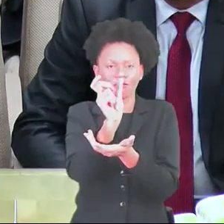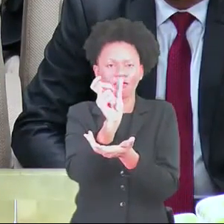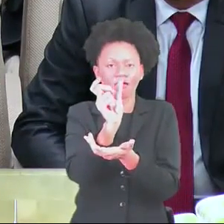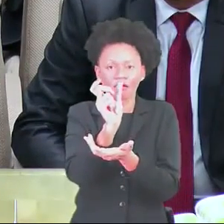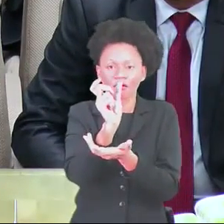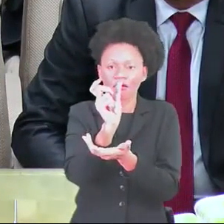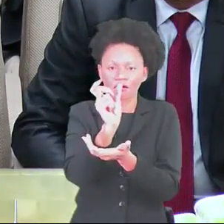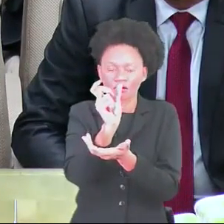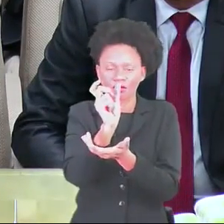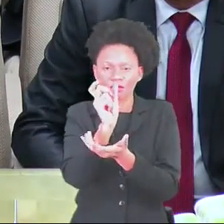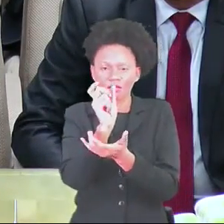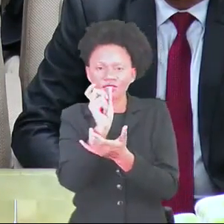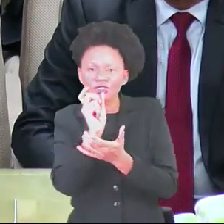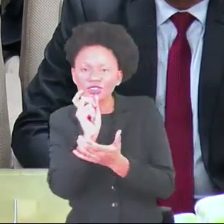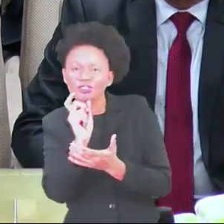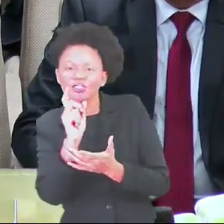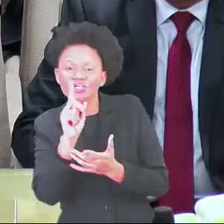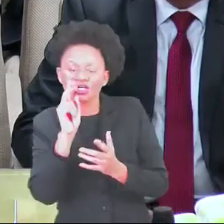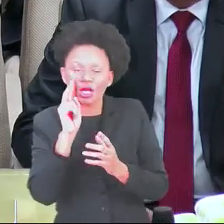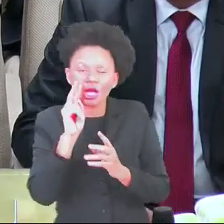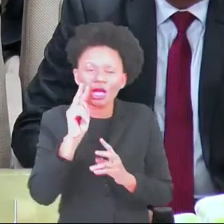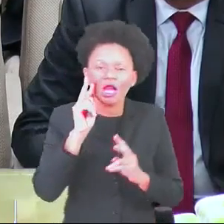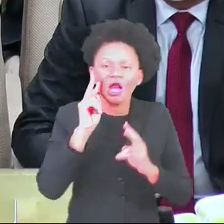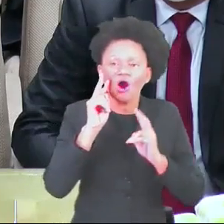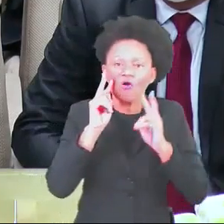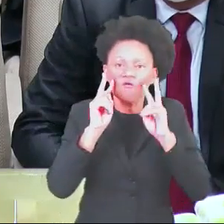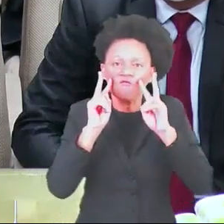maneira que o visível veio existir das coisas